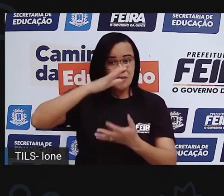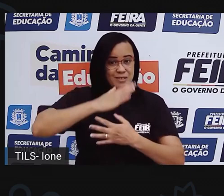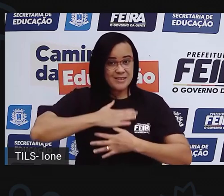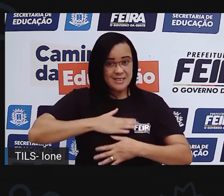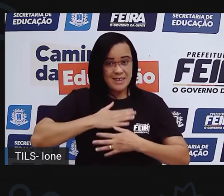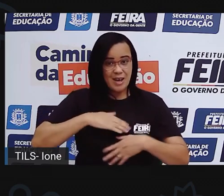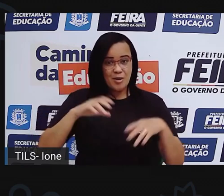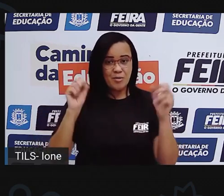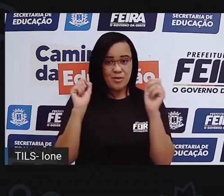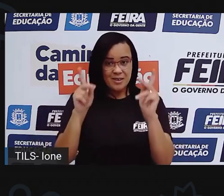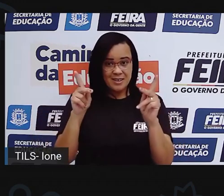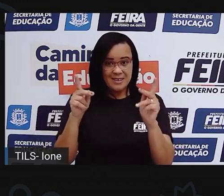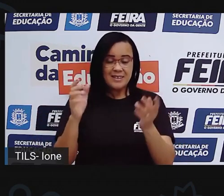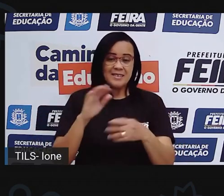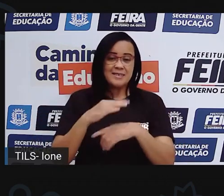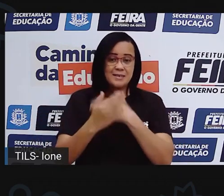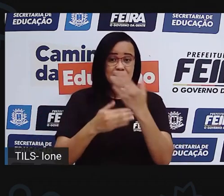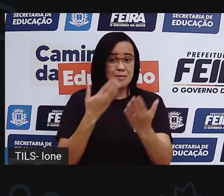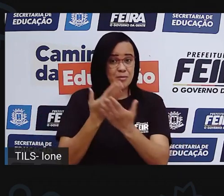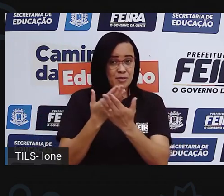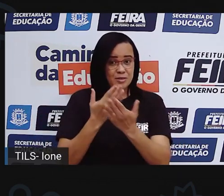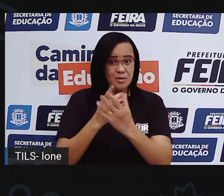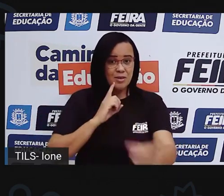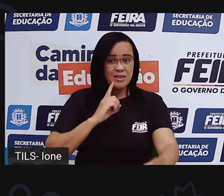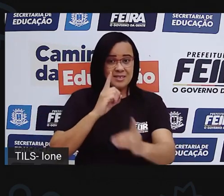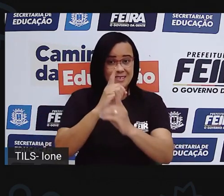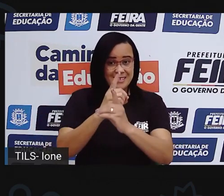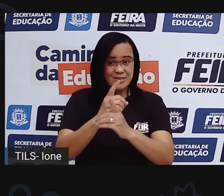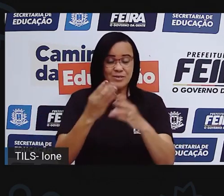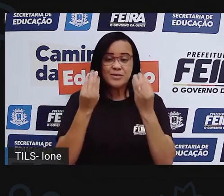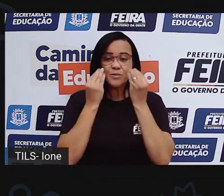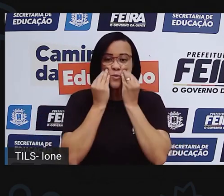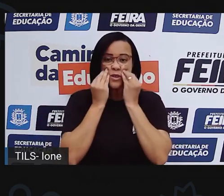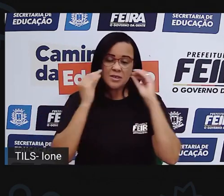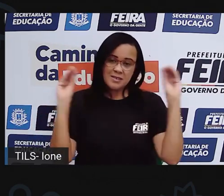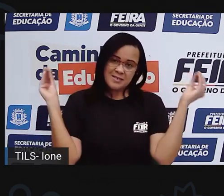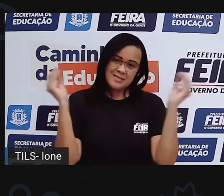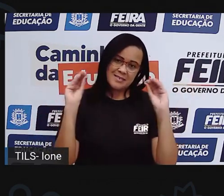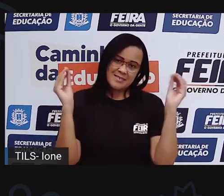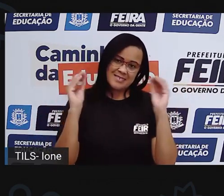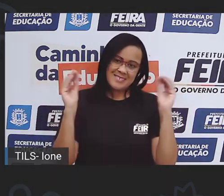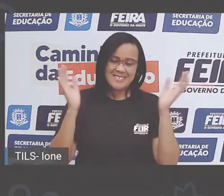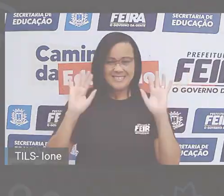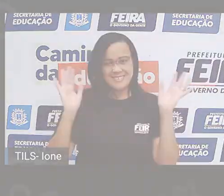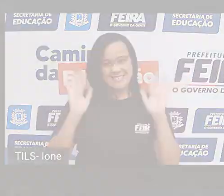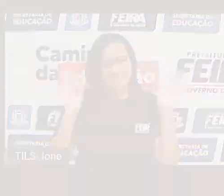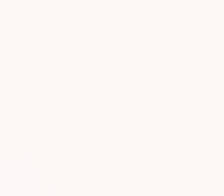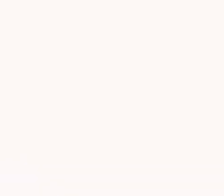É isso, a gente se vê na próxima aula. Um beijão e até mais. Tchau, tchau.